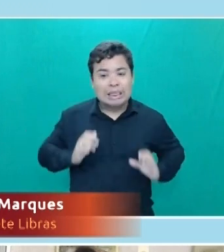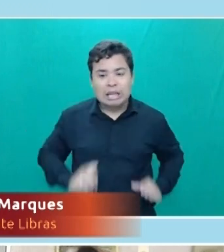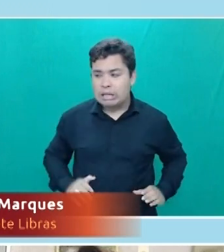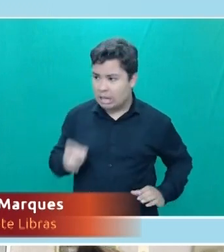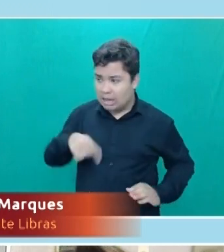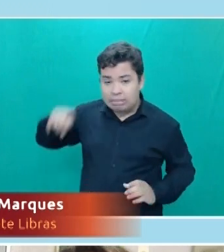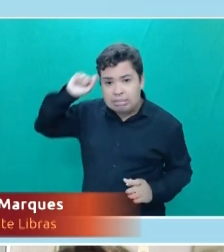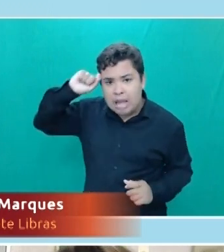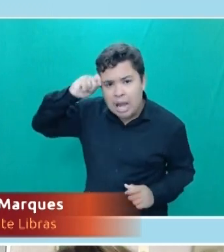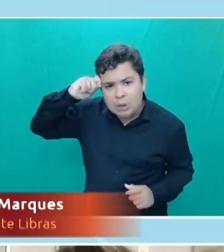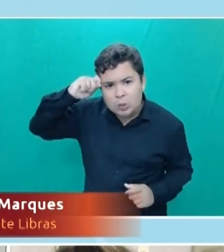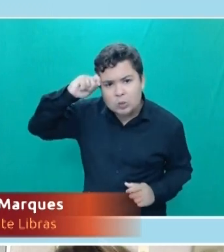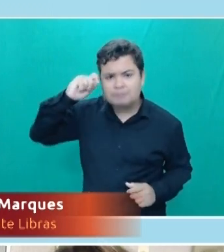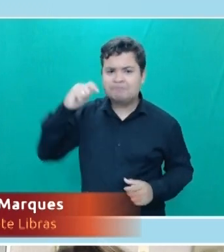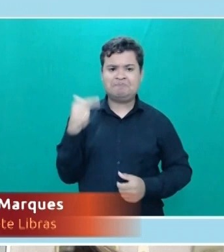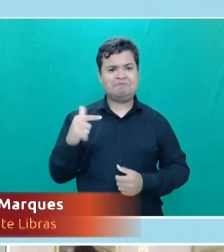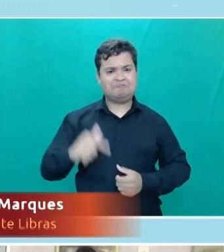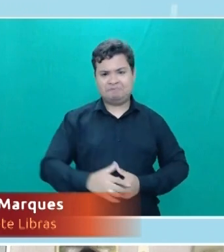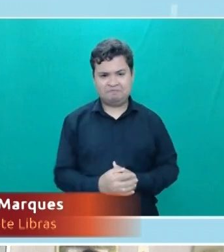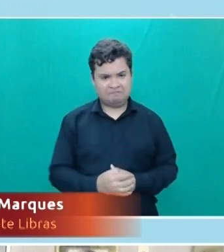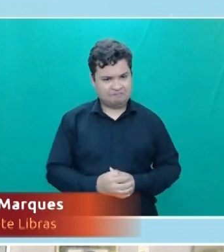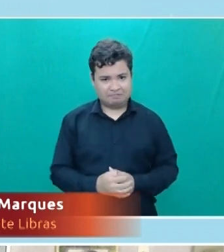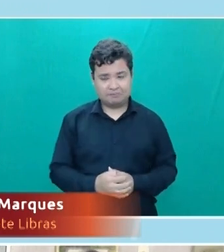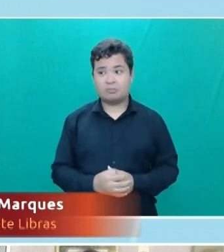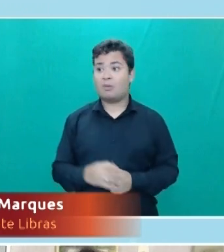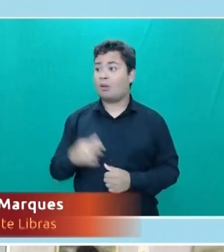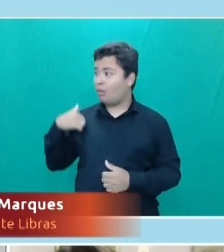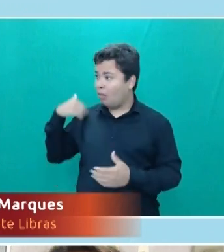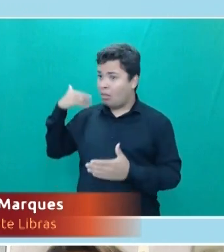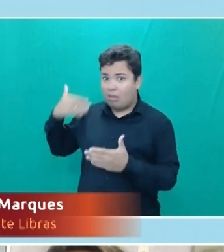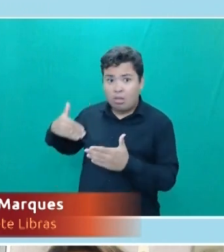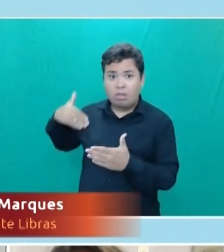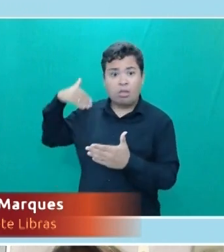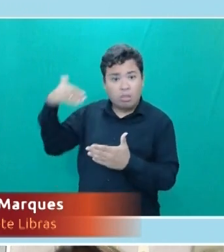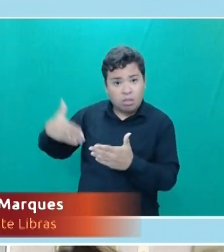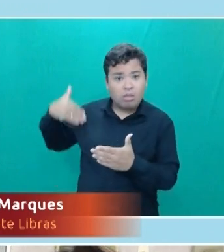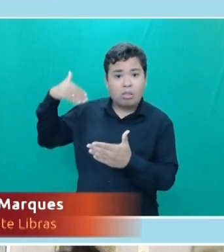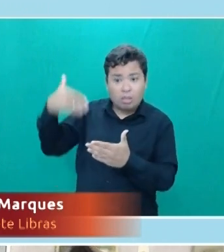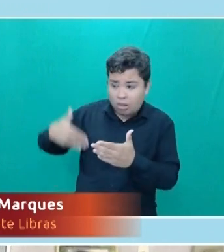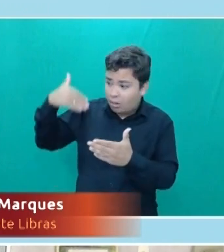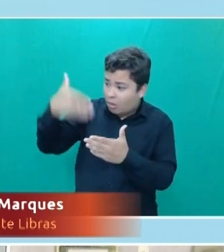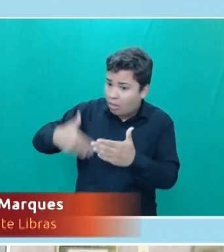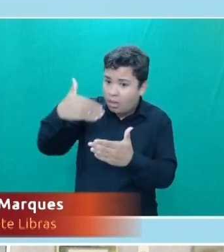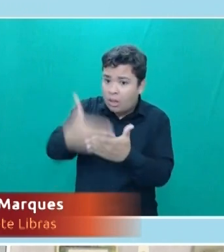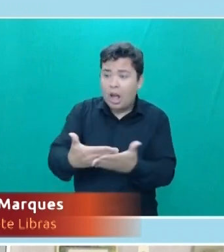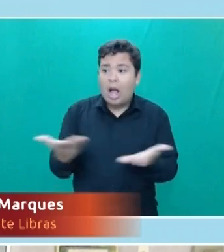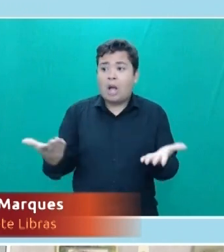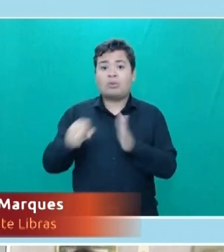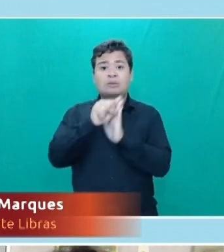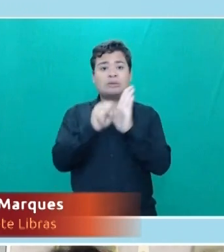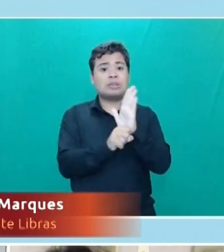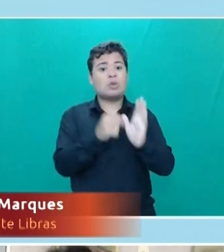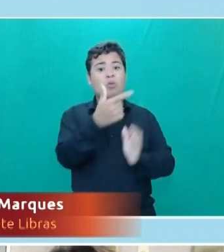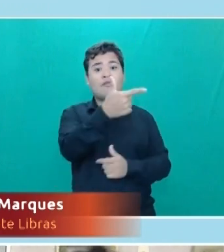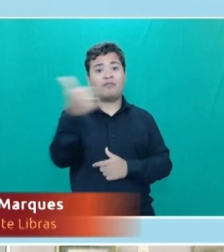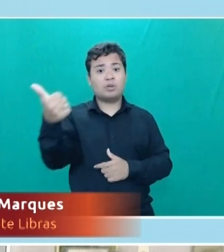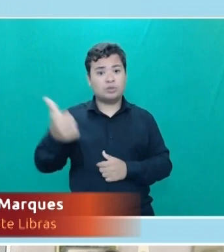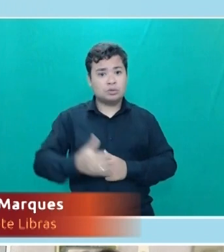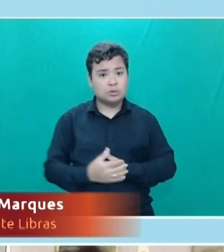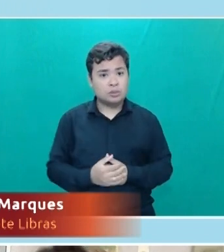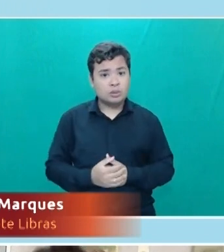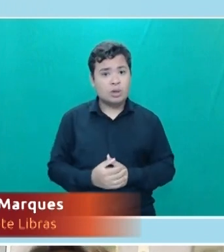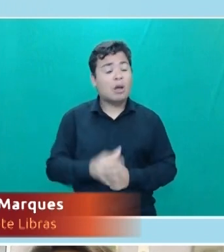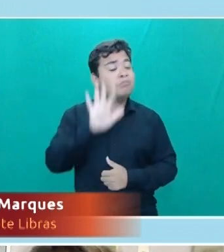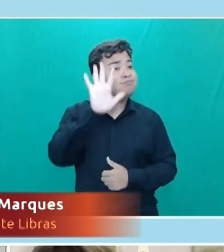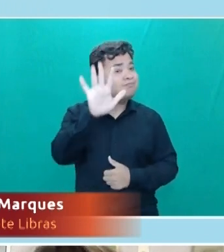E isso vem se perpetuando, e a gente chega no século XXI ainda necessitando muito